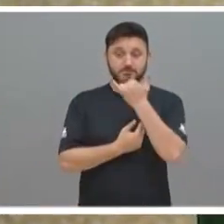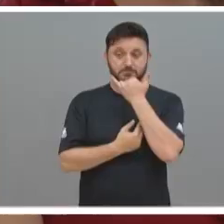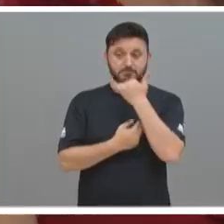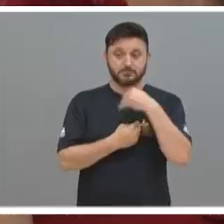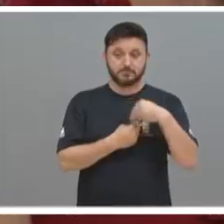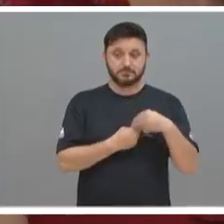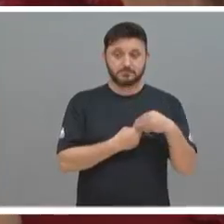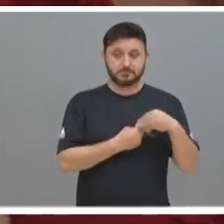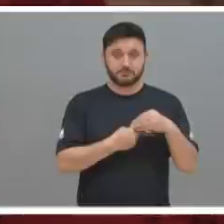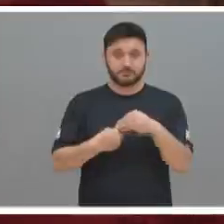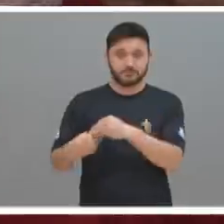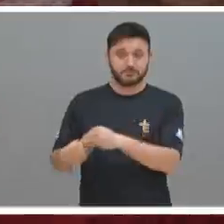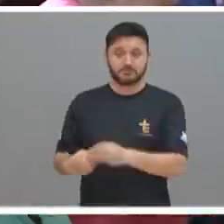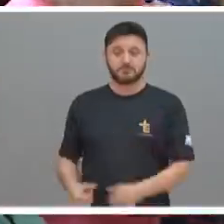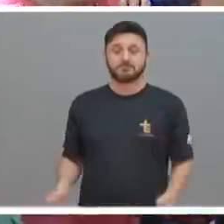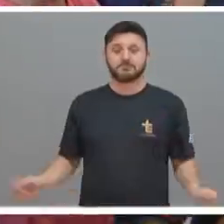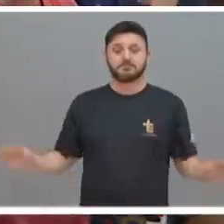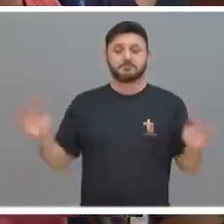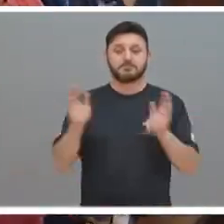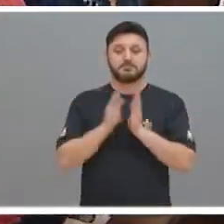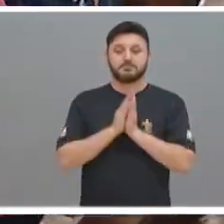pecados.